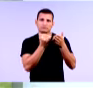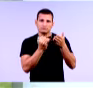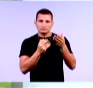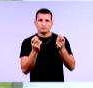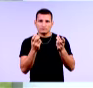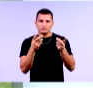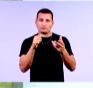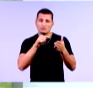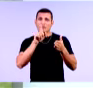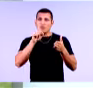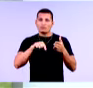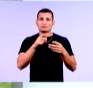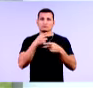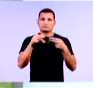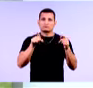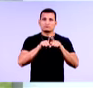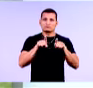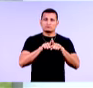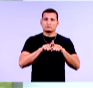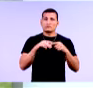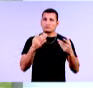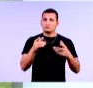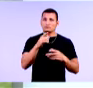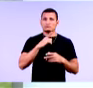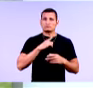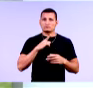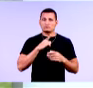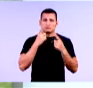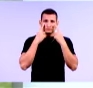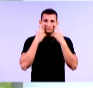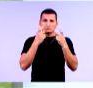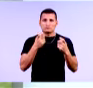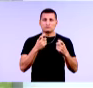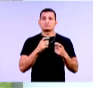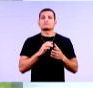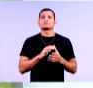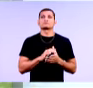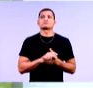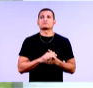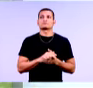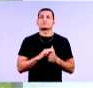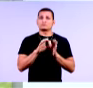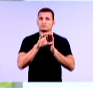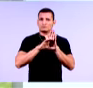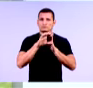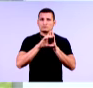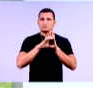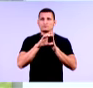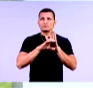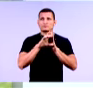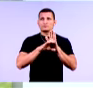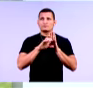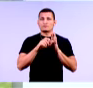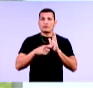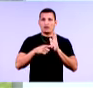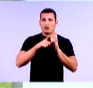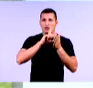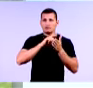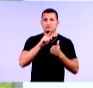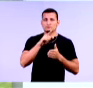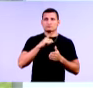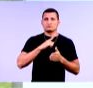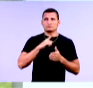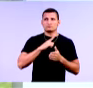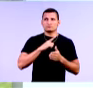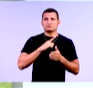também. Então você tem coisas bem interessantes aí para esse conceito bem interessante. Antes você tinha tipos